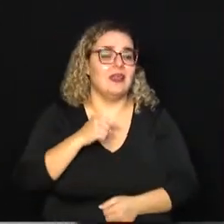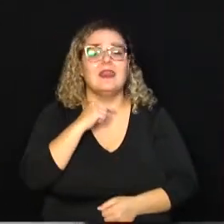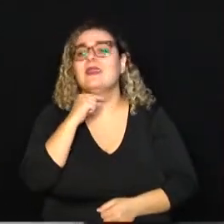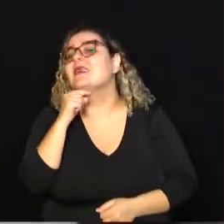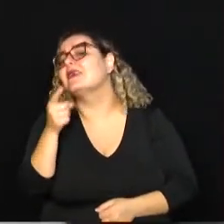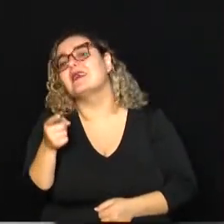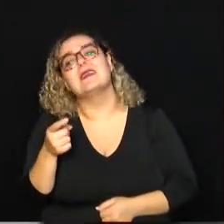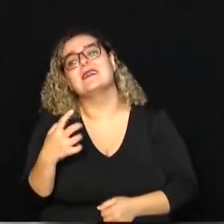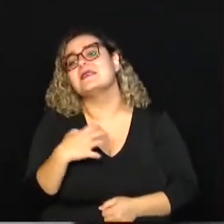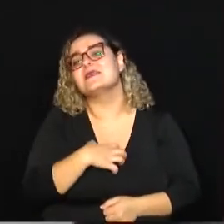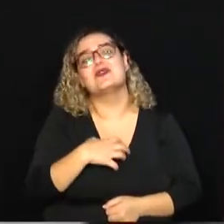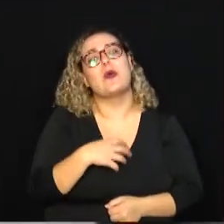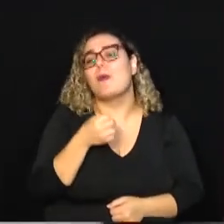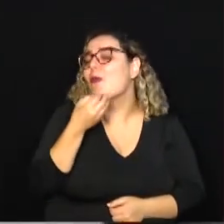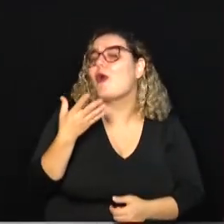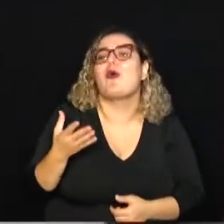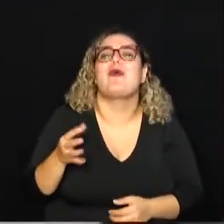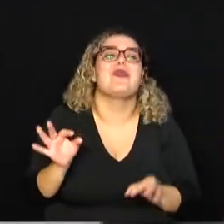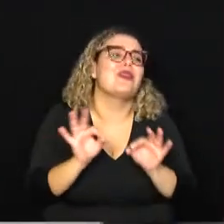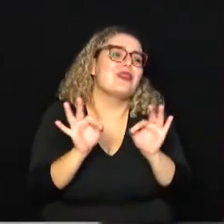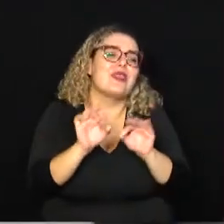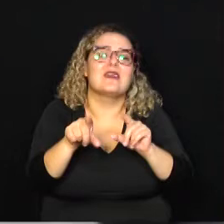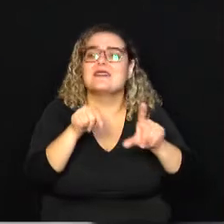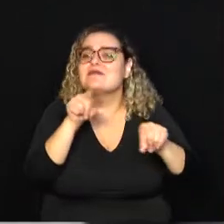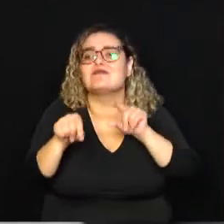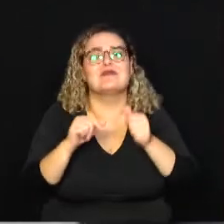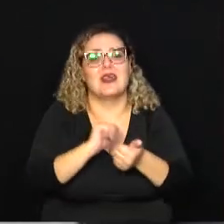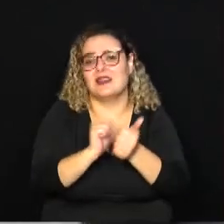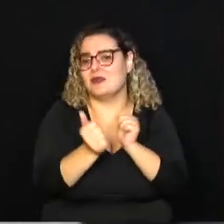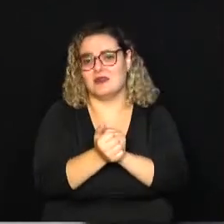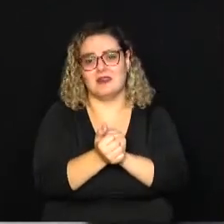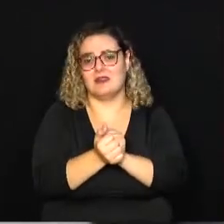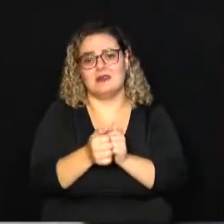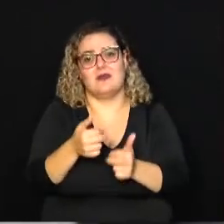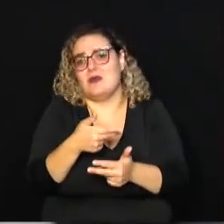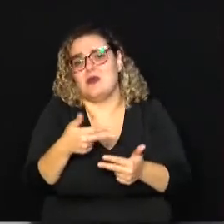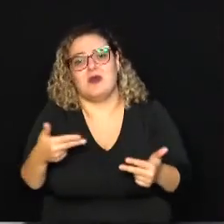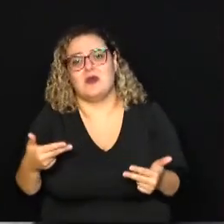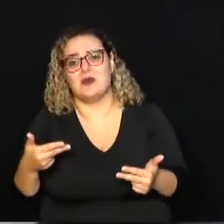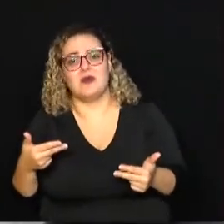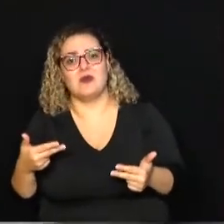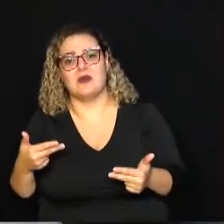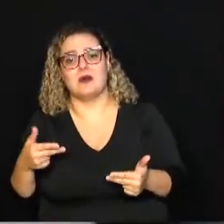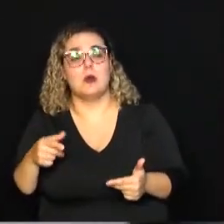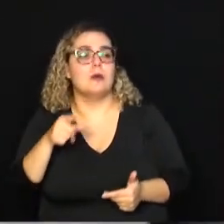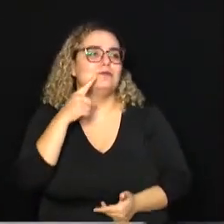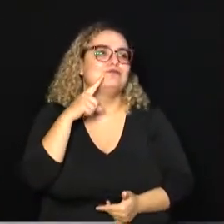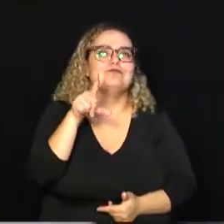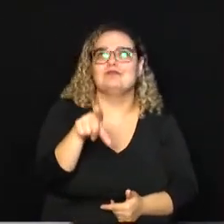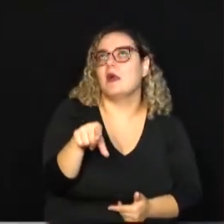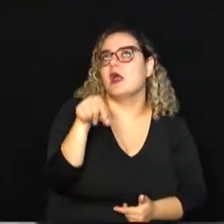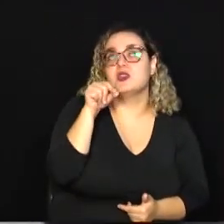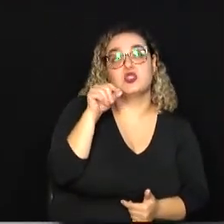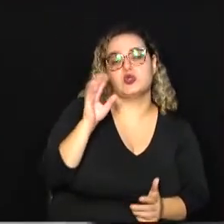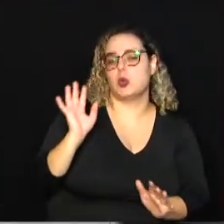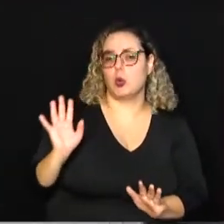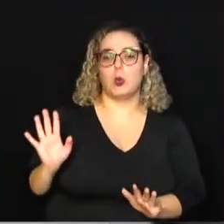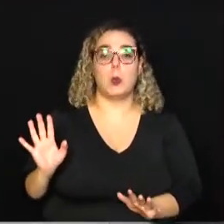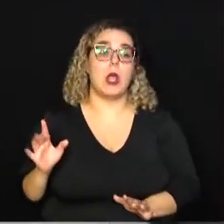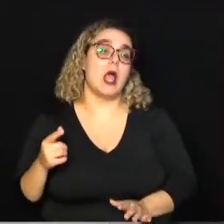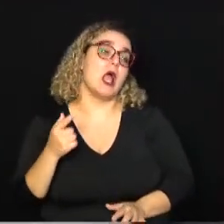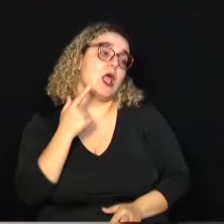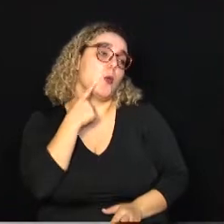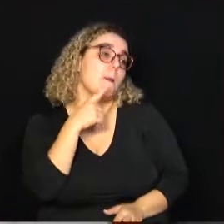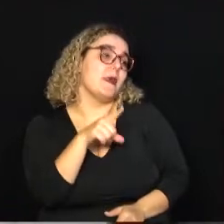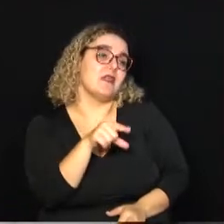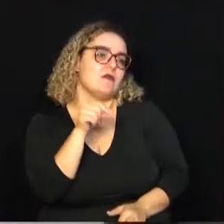bom nenhuma das medidas que estão tendo que ser adotadas, né? Isso não é uma coisa que passa por uma escolha, falar, eu prefiro fazer